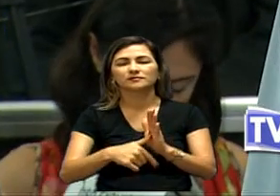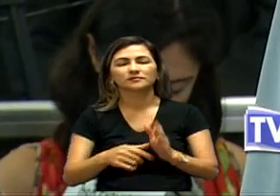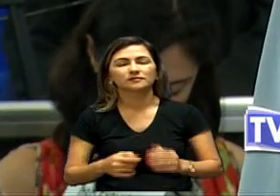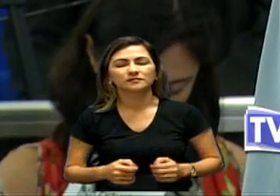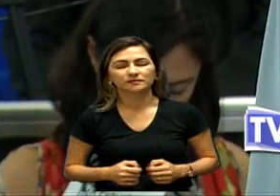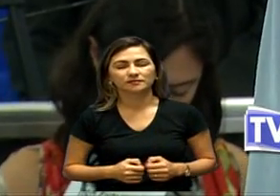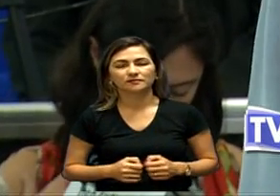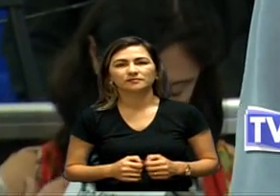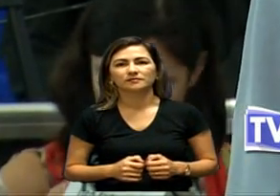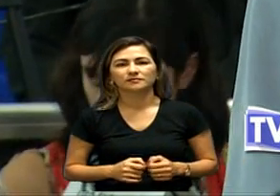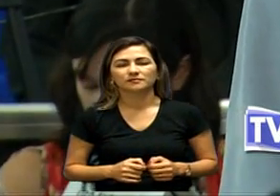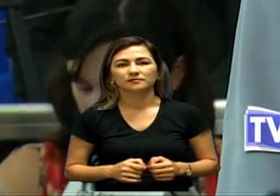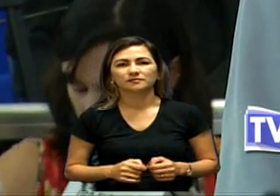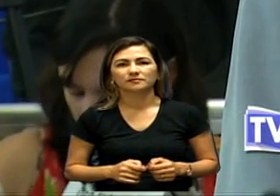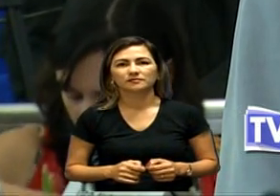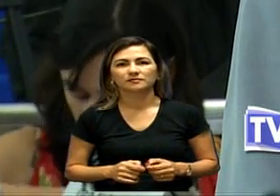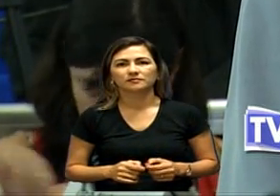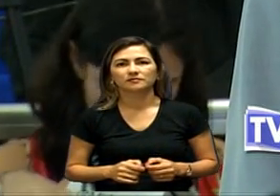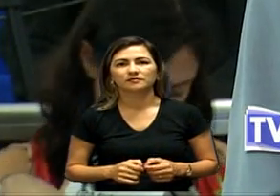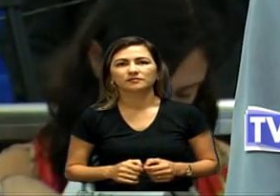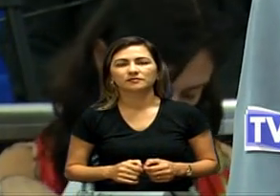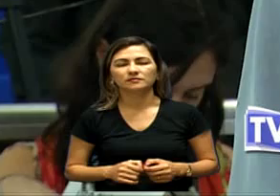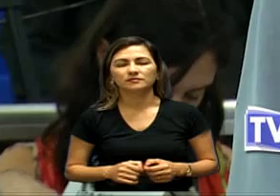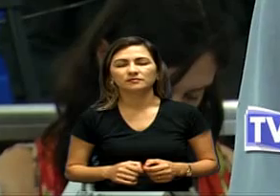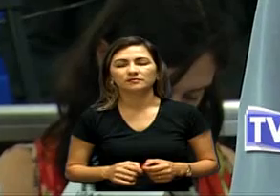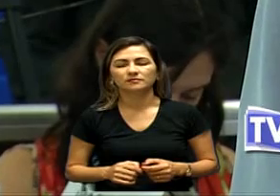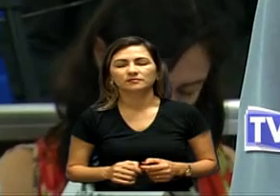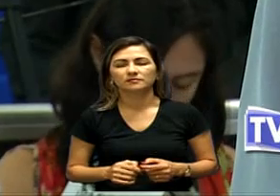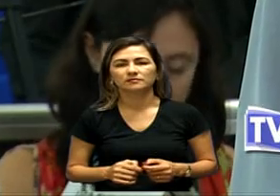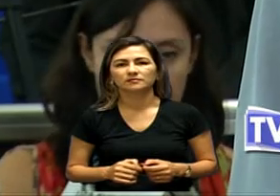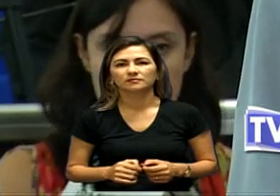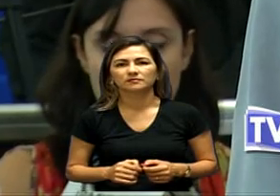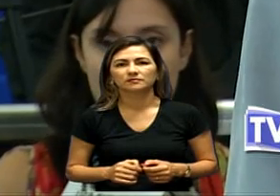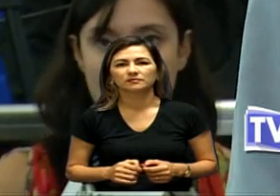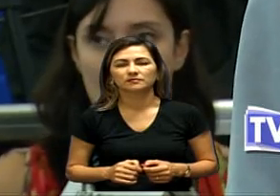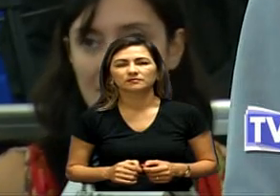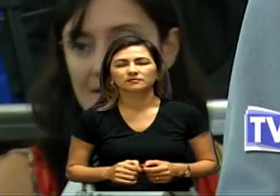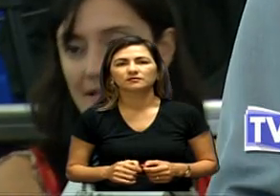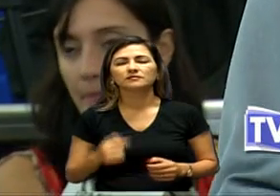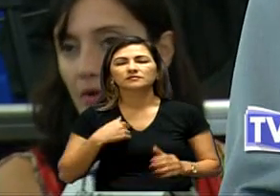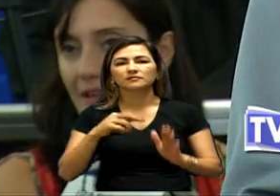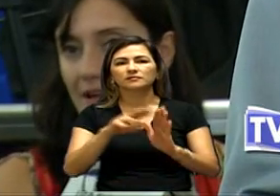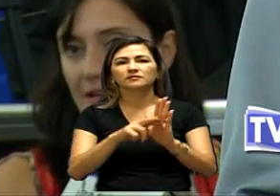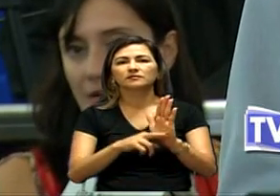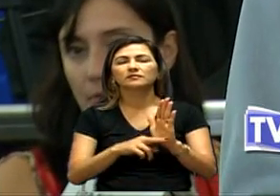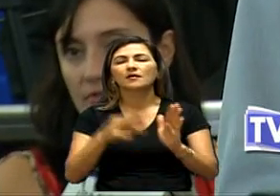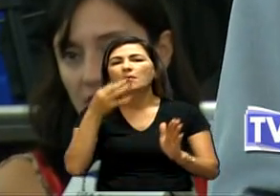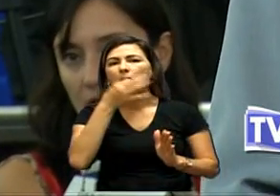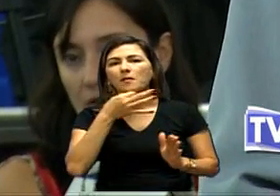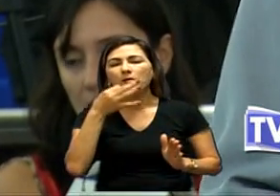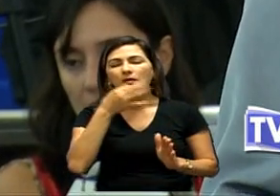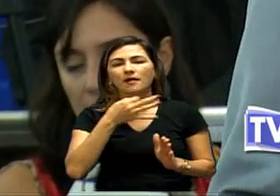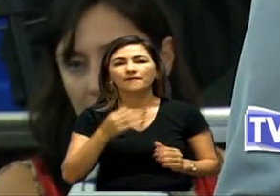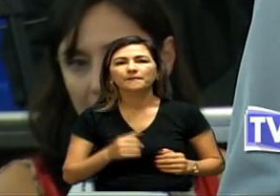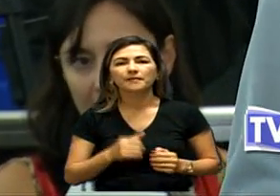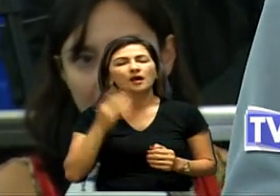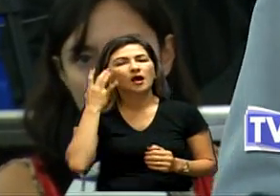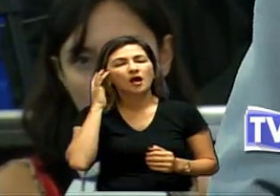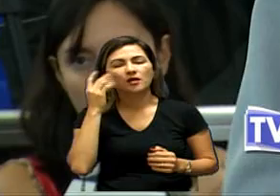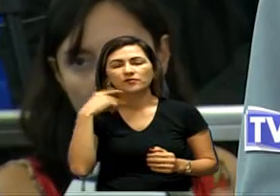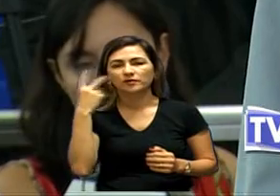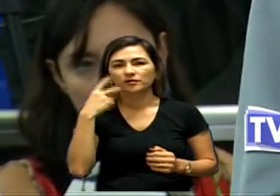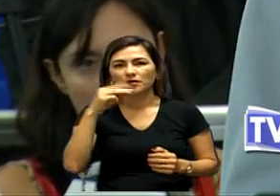emergência. Não, eu queria fazer um requerimento verbal. Eu acho que até o vereador Martinez é